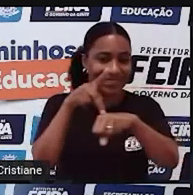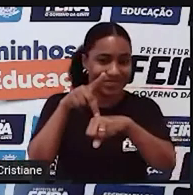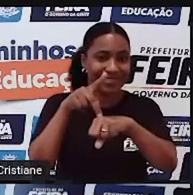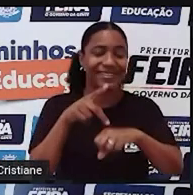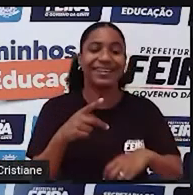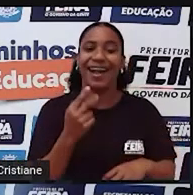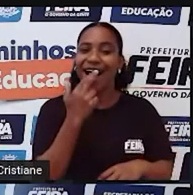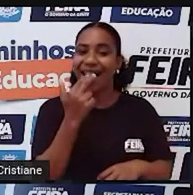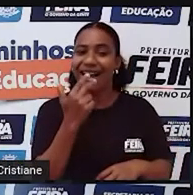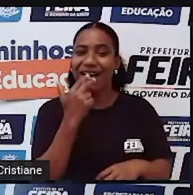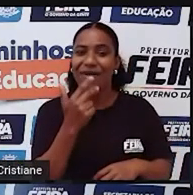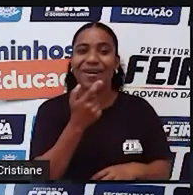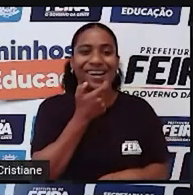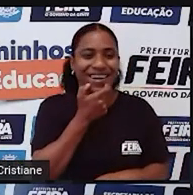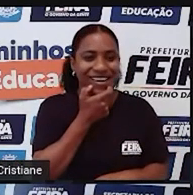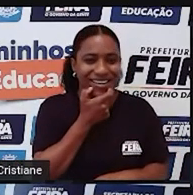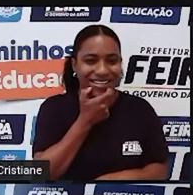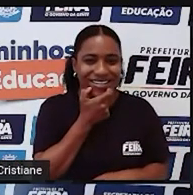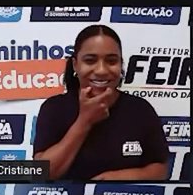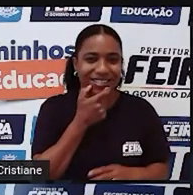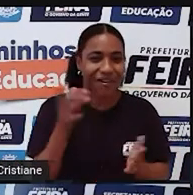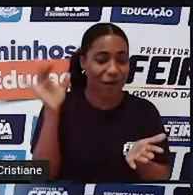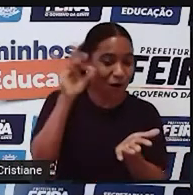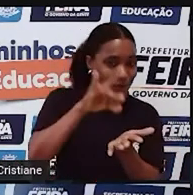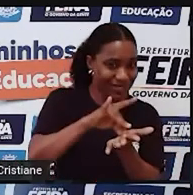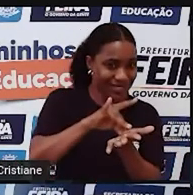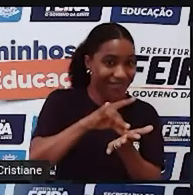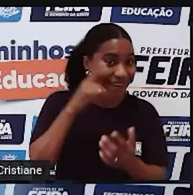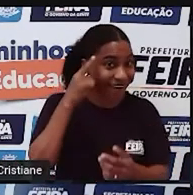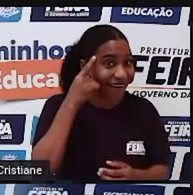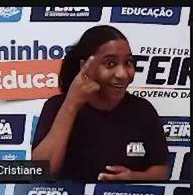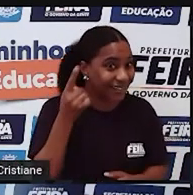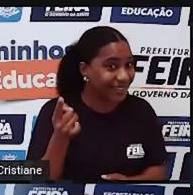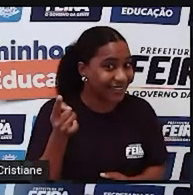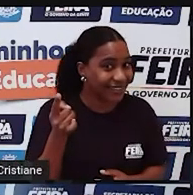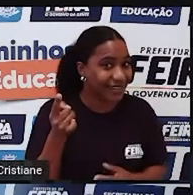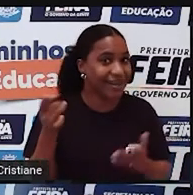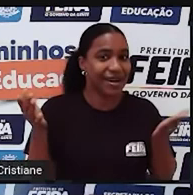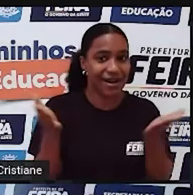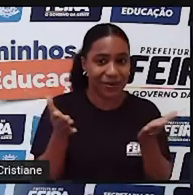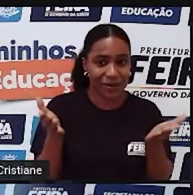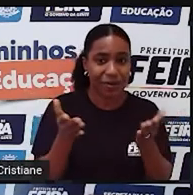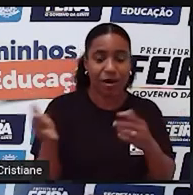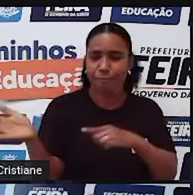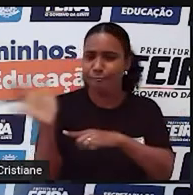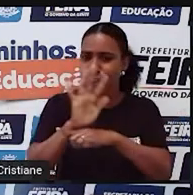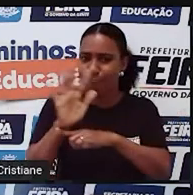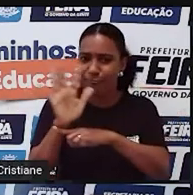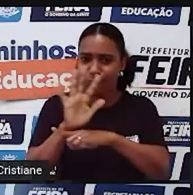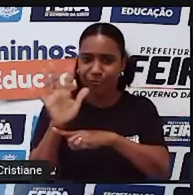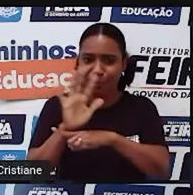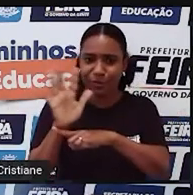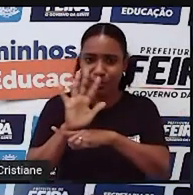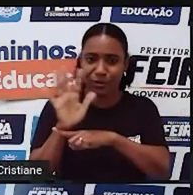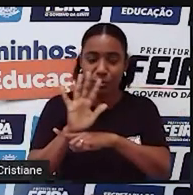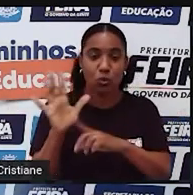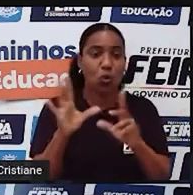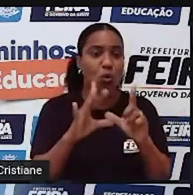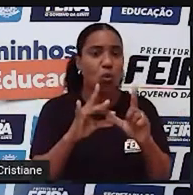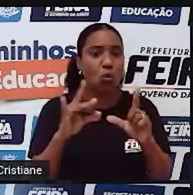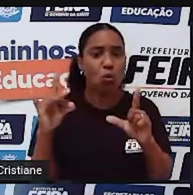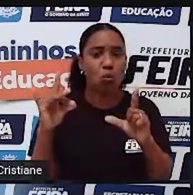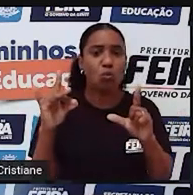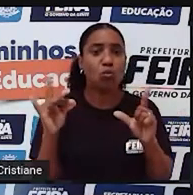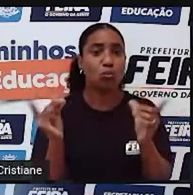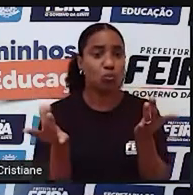como língua materna. Não foi na nossa última aula? Vamos assistir a esse vídeo, olha aqui o link para vocês